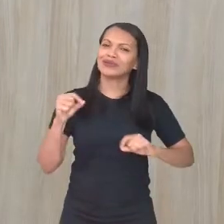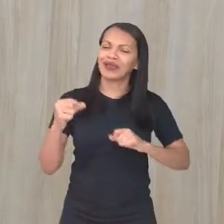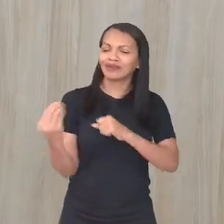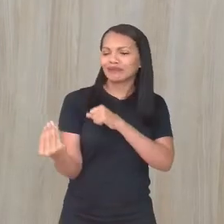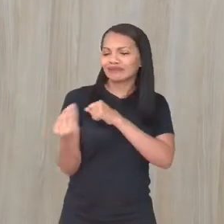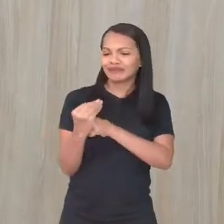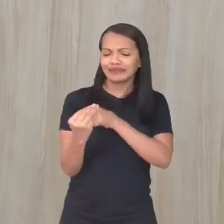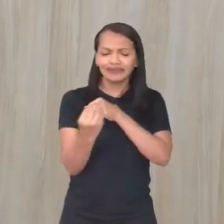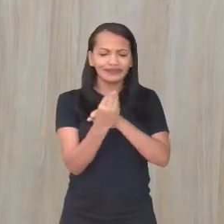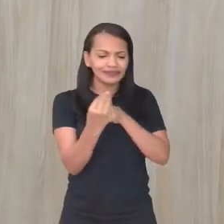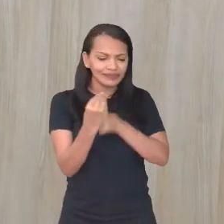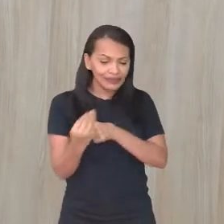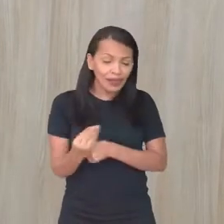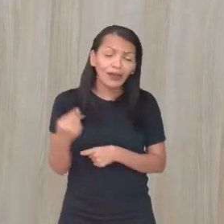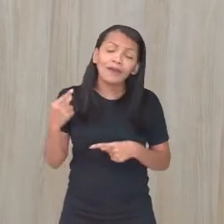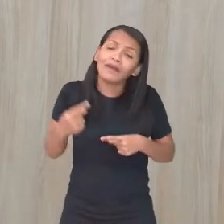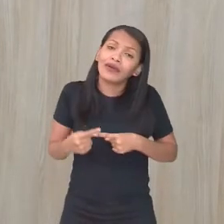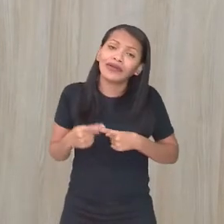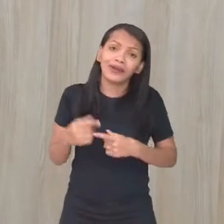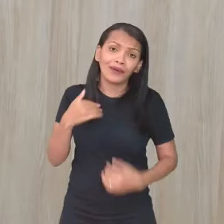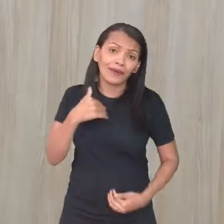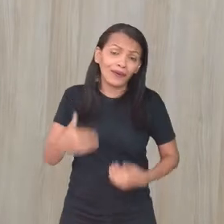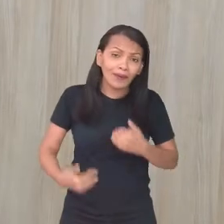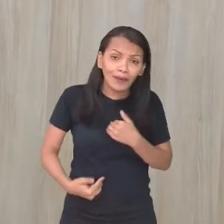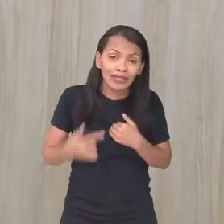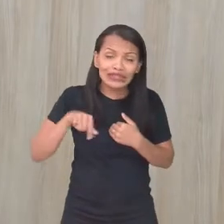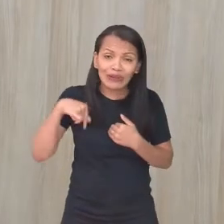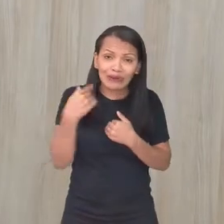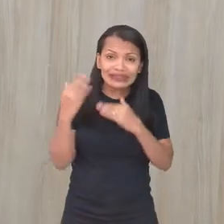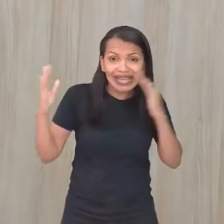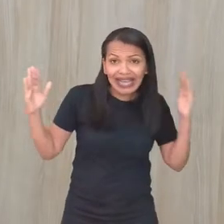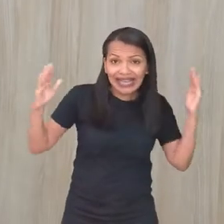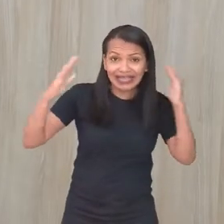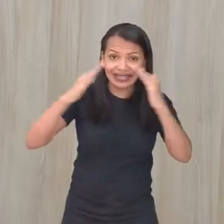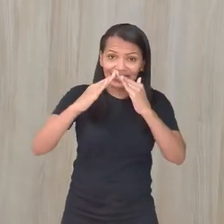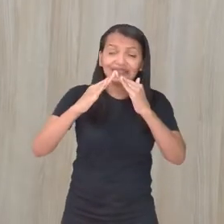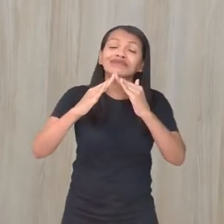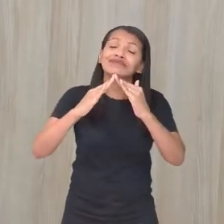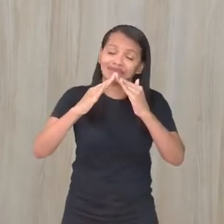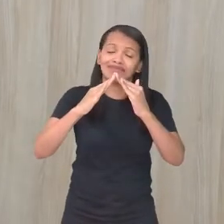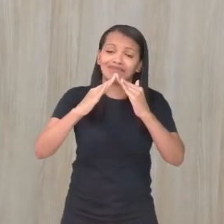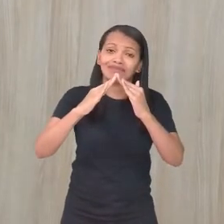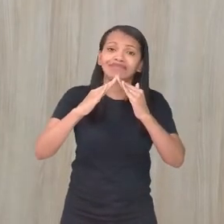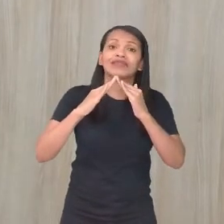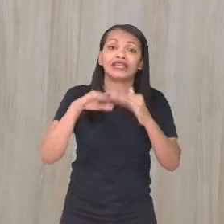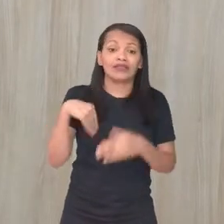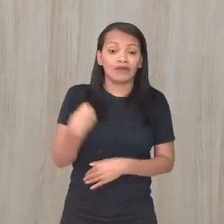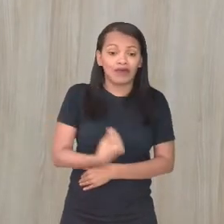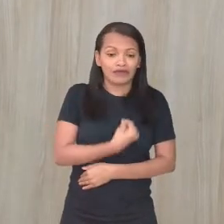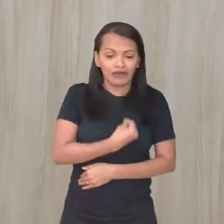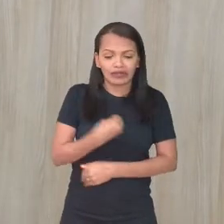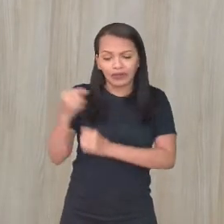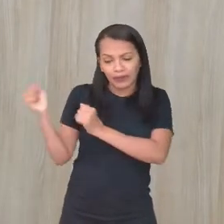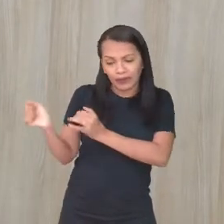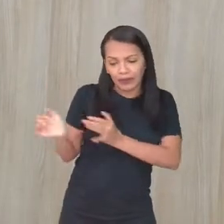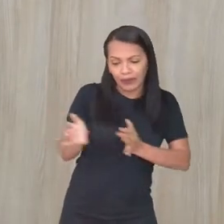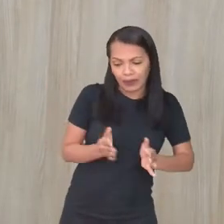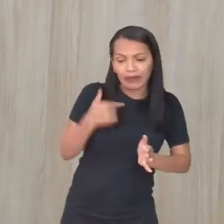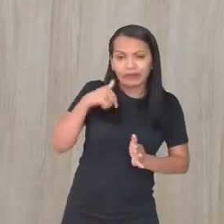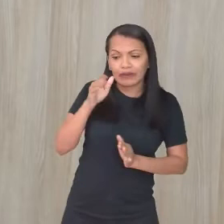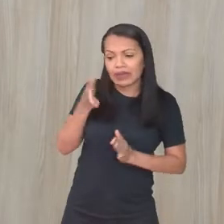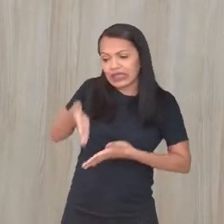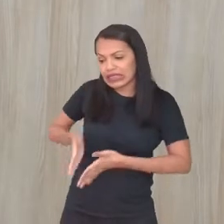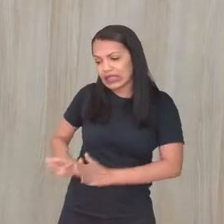cuidado, porque é ele quem nos abriga e é a nossa referência de mundo, né? Então, são fases da vida, desde nascer até